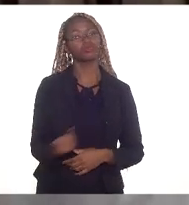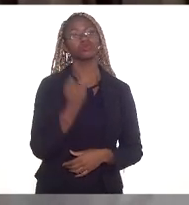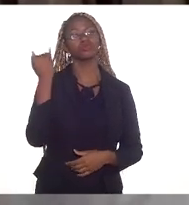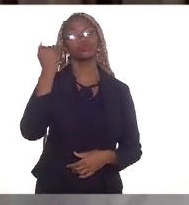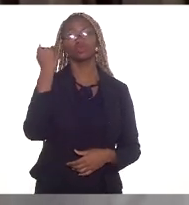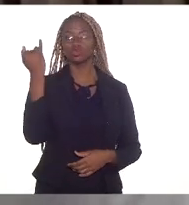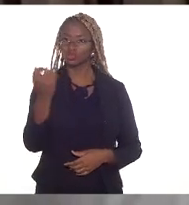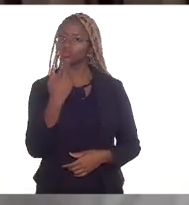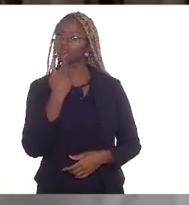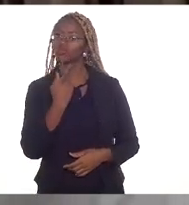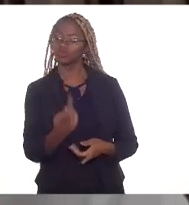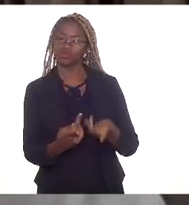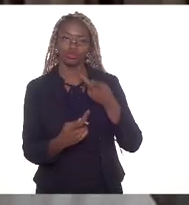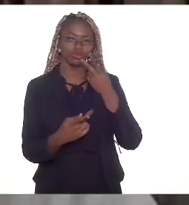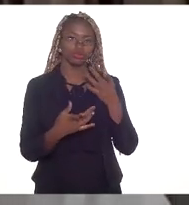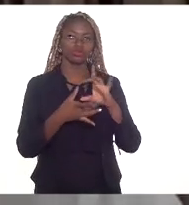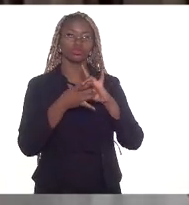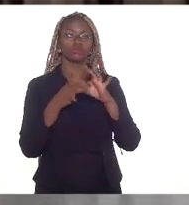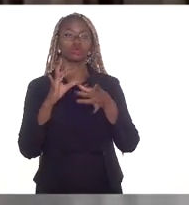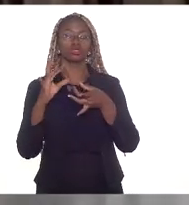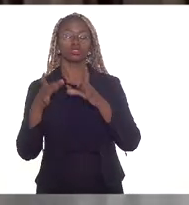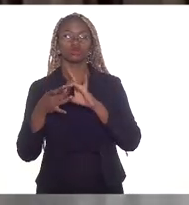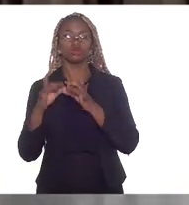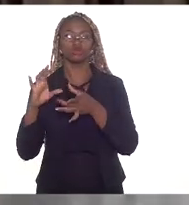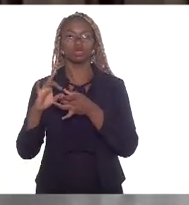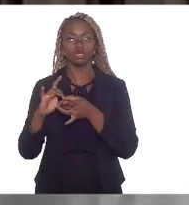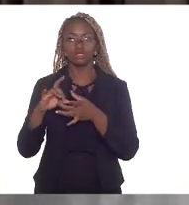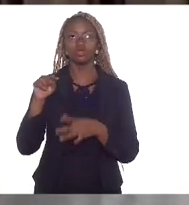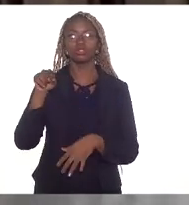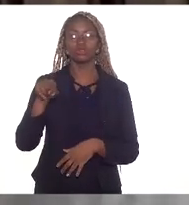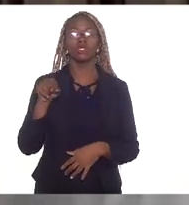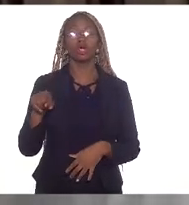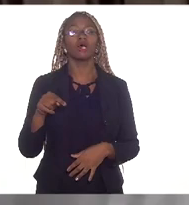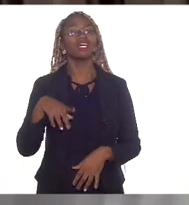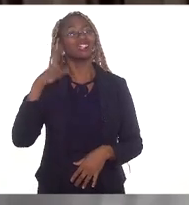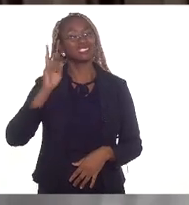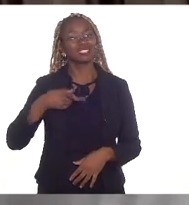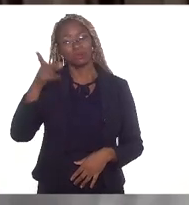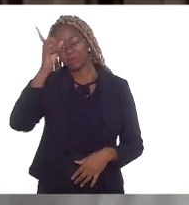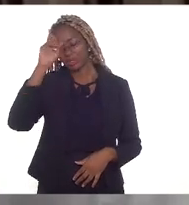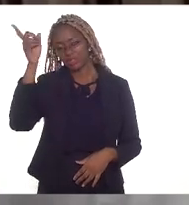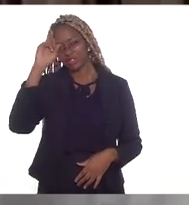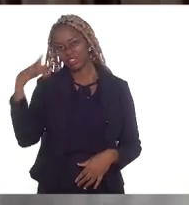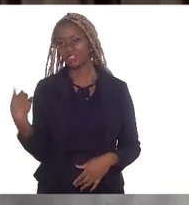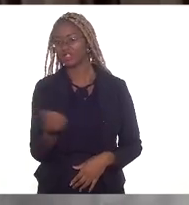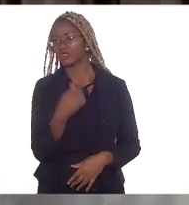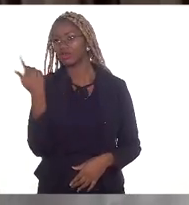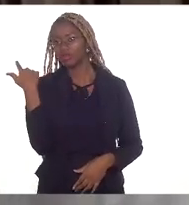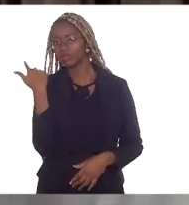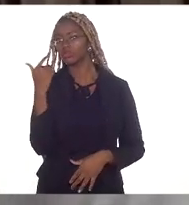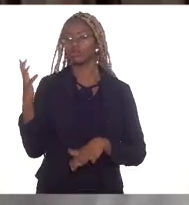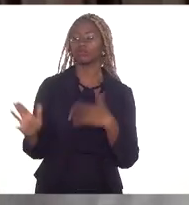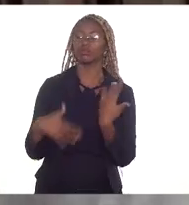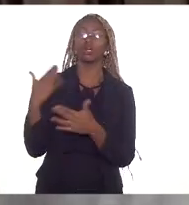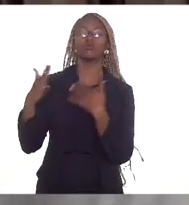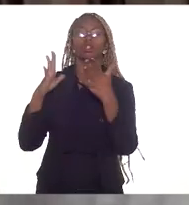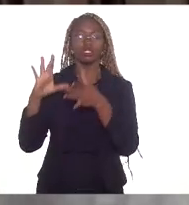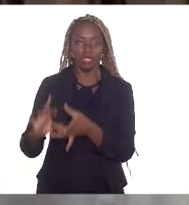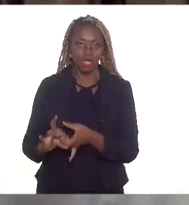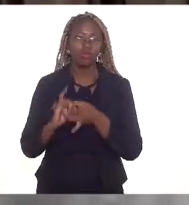frisar nesse contexto todo é que a cada dia nós estamos conseguindo avançar de forma